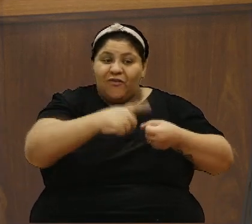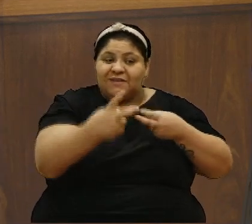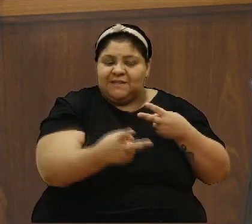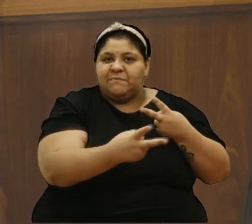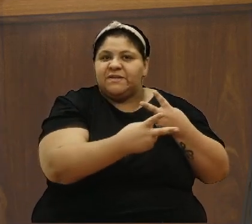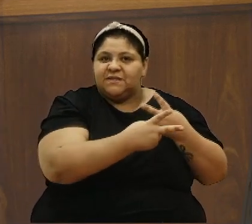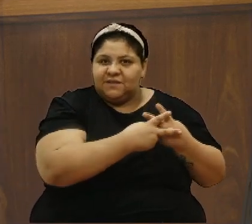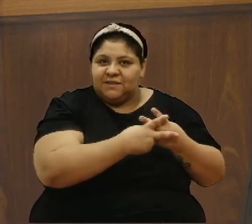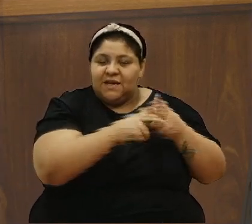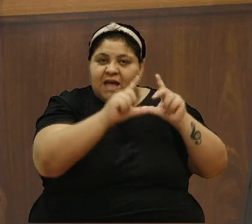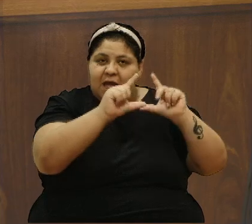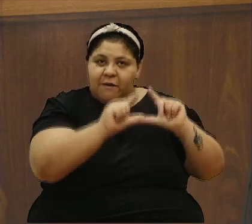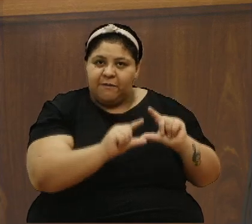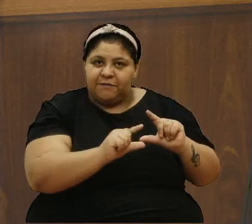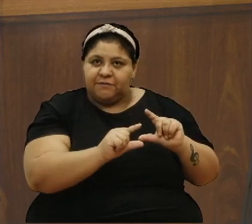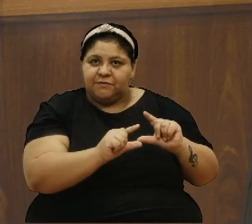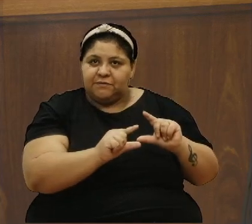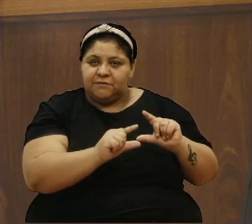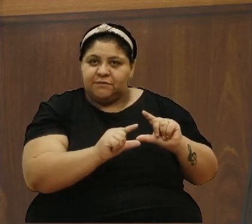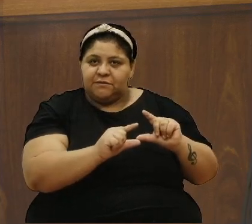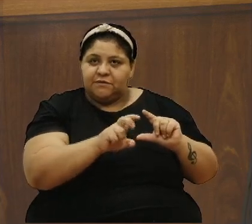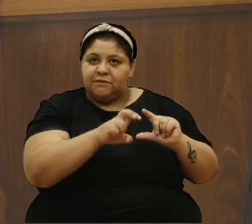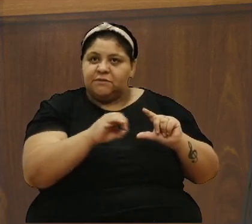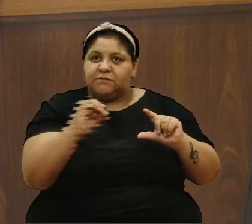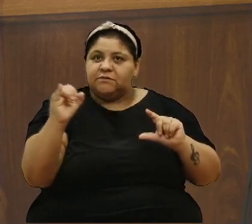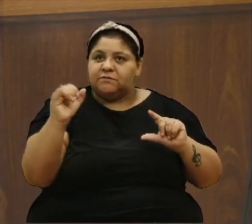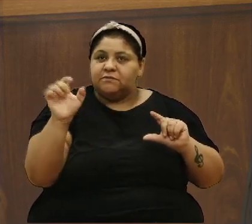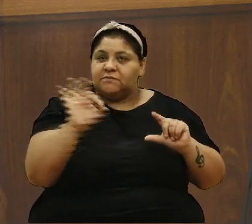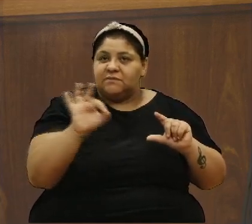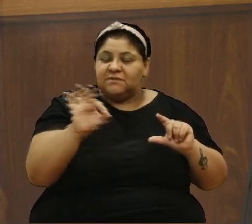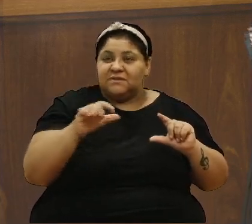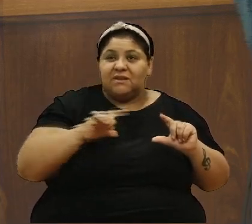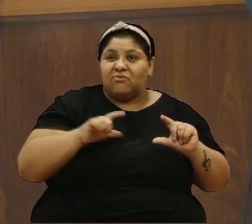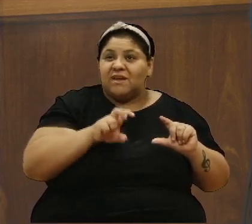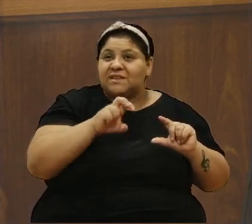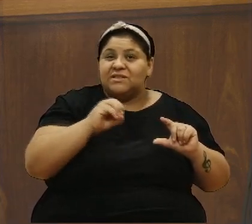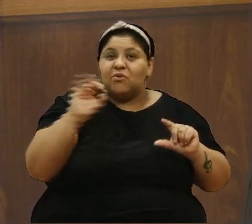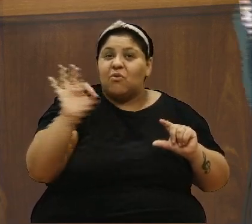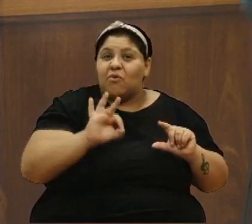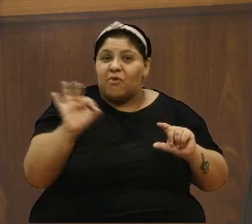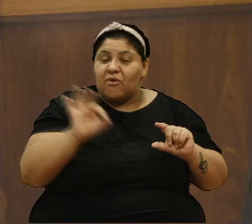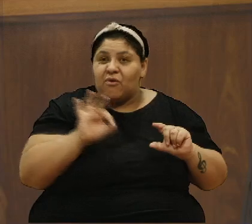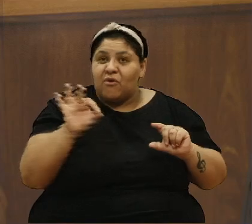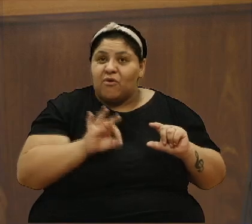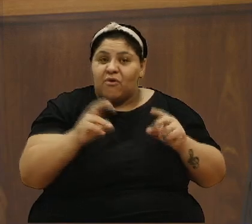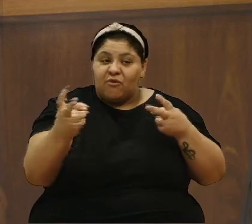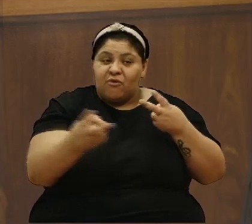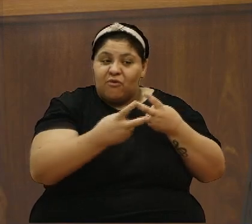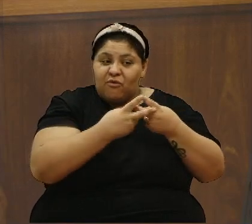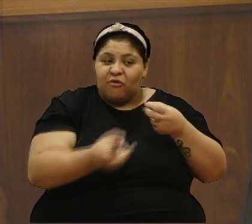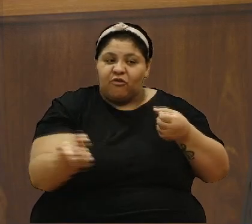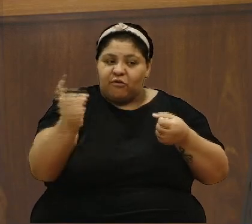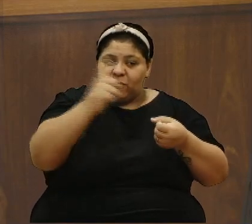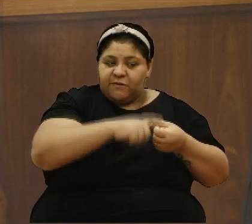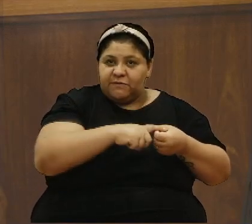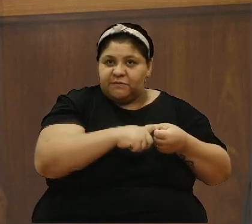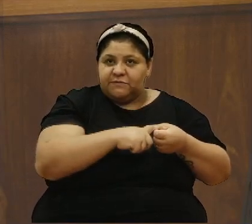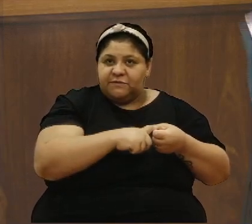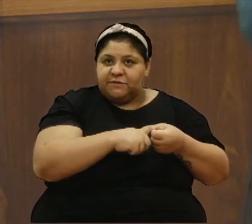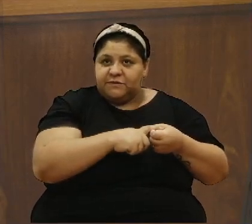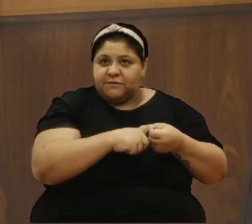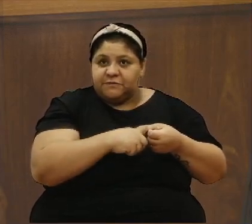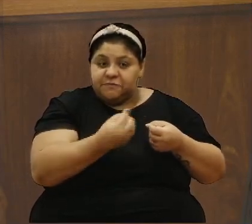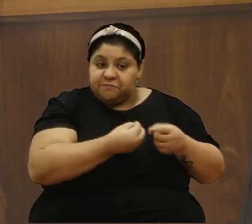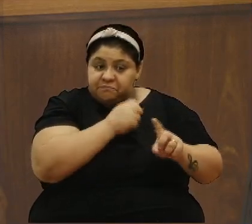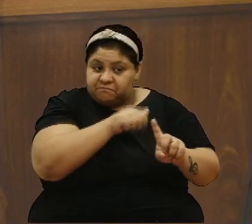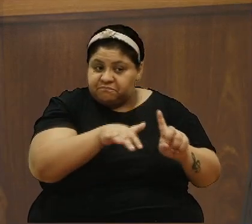reinserção é menor do que 50%, a gente não tem 50% de apenados que voltam para a vida em sociedade